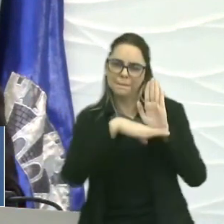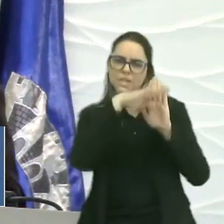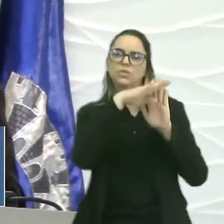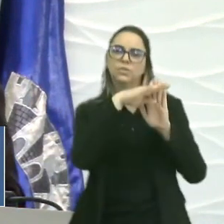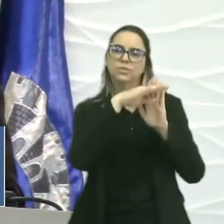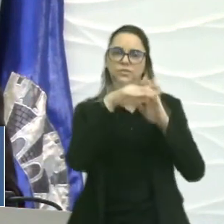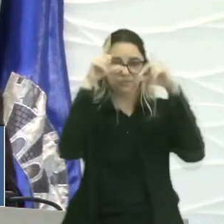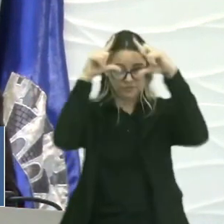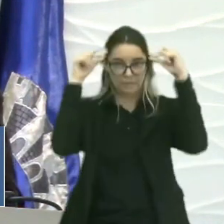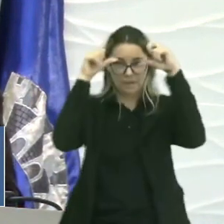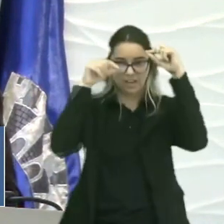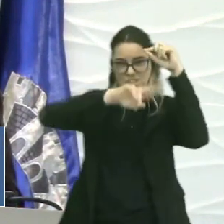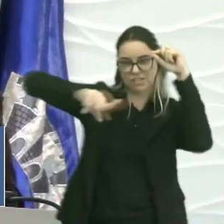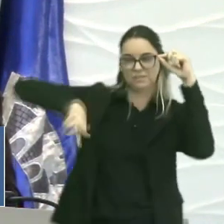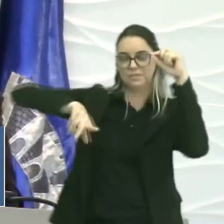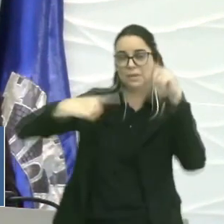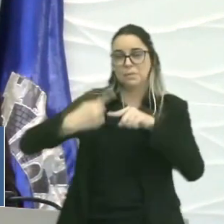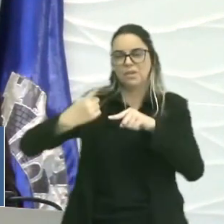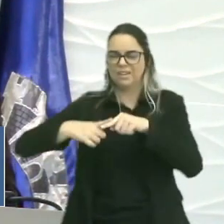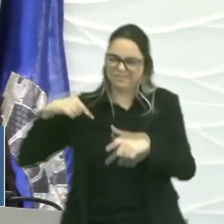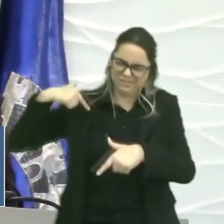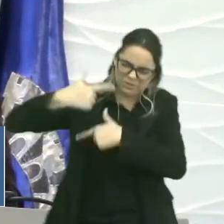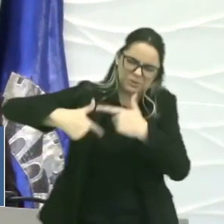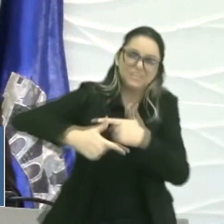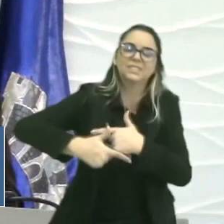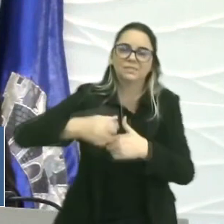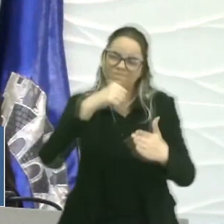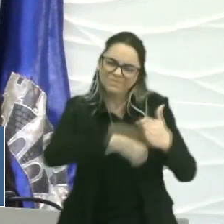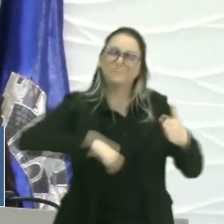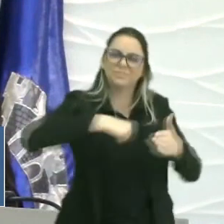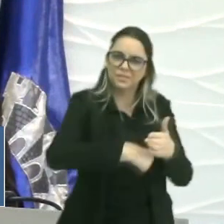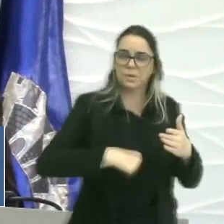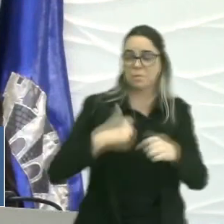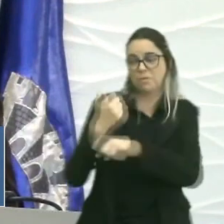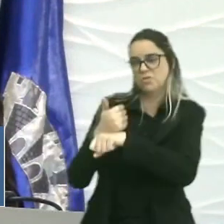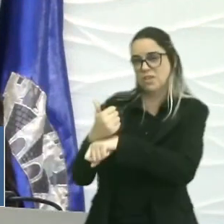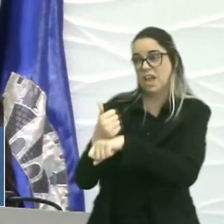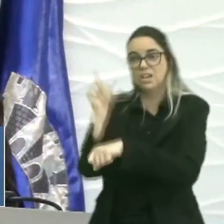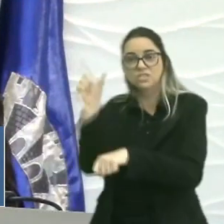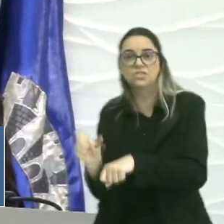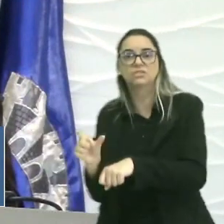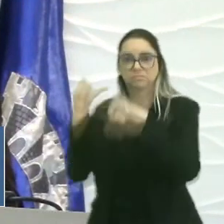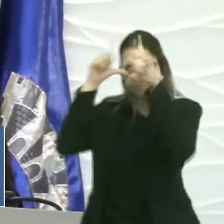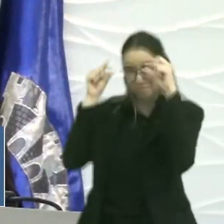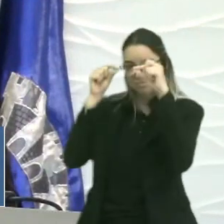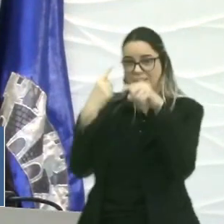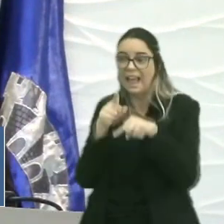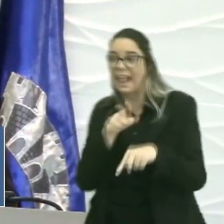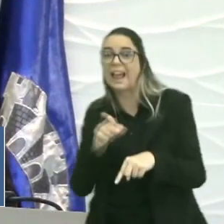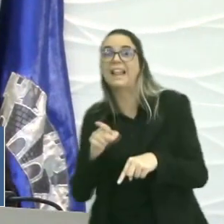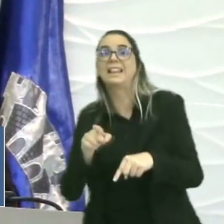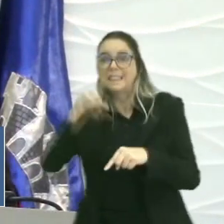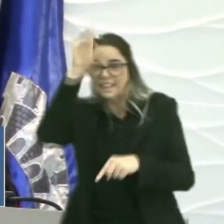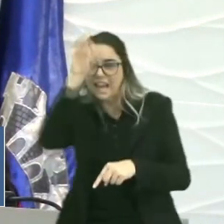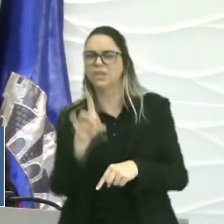qual foi uma luta muito grande enfrentada pelos profissionais para assim terem direito a esse